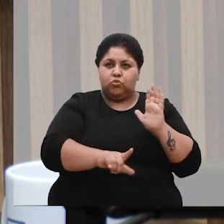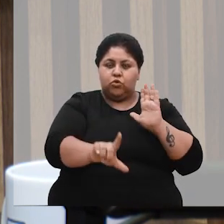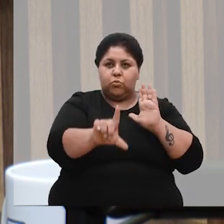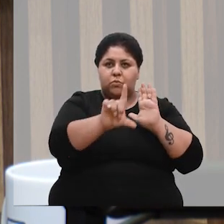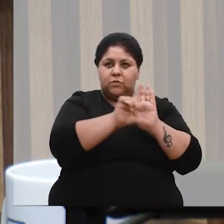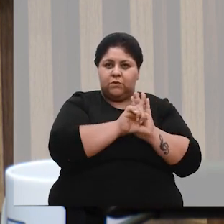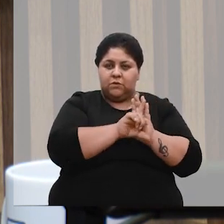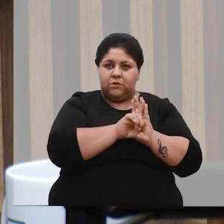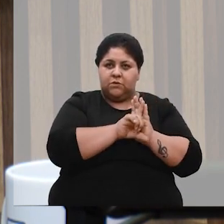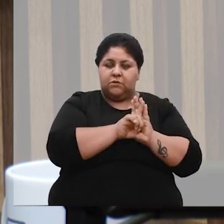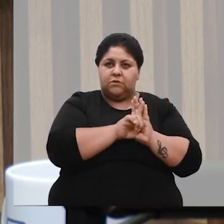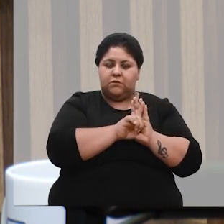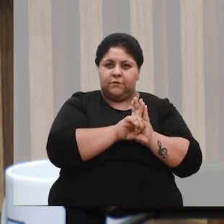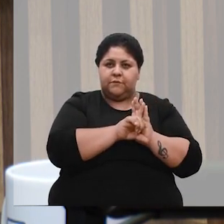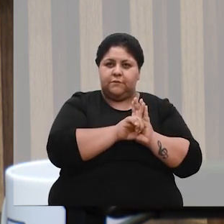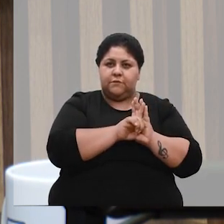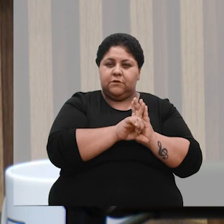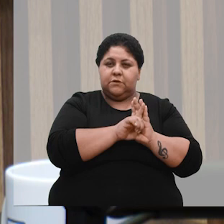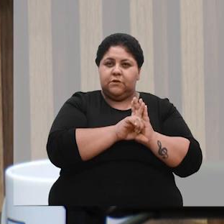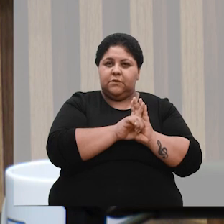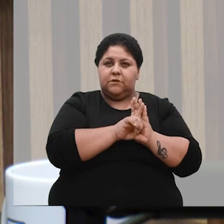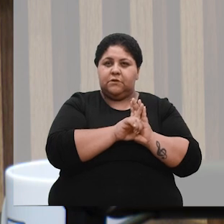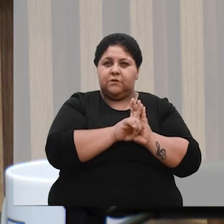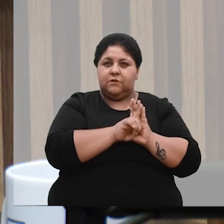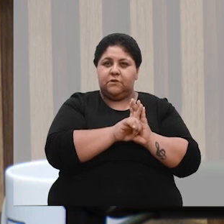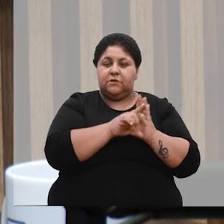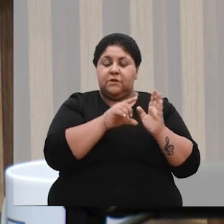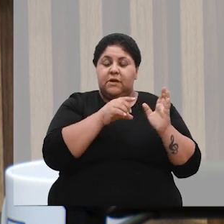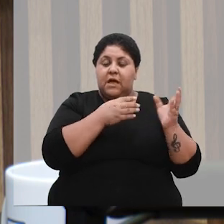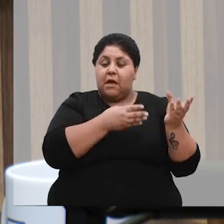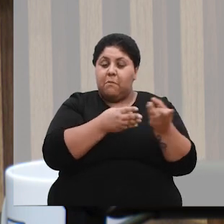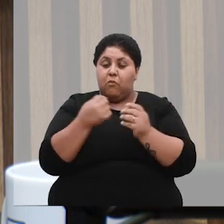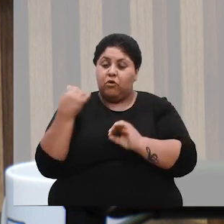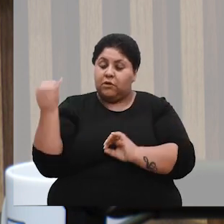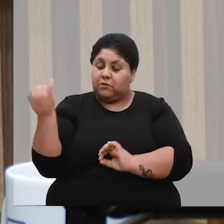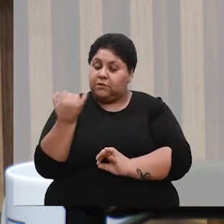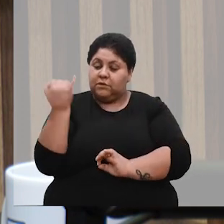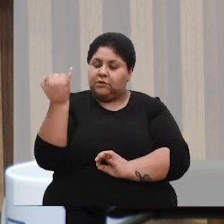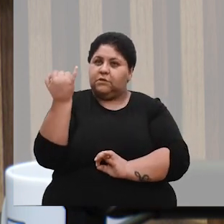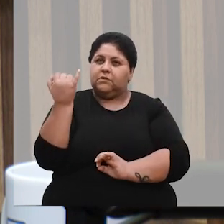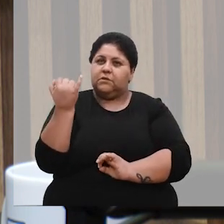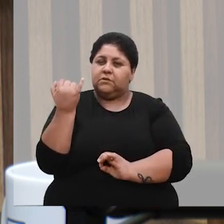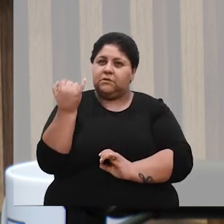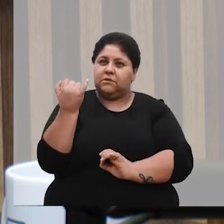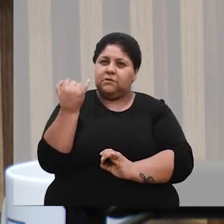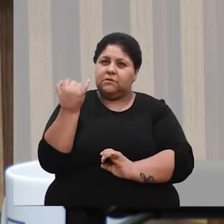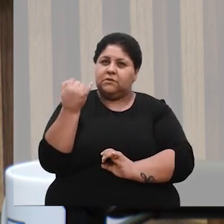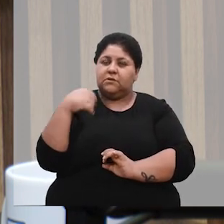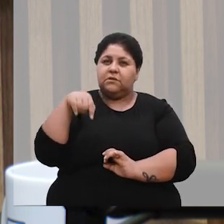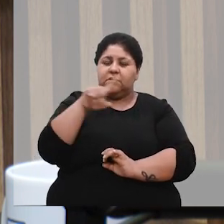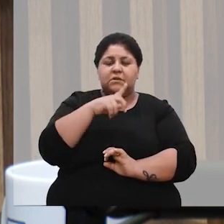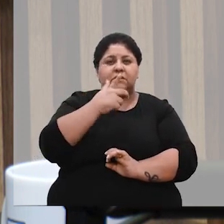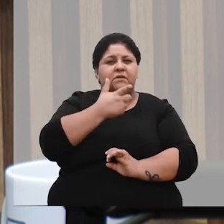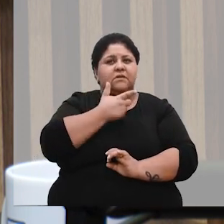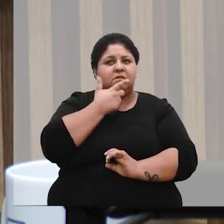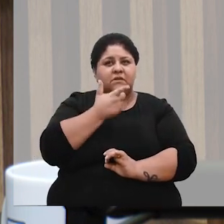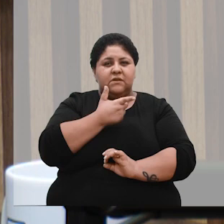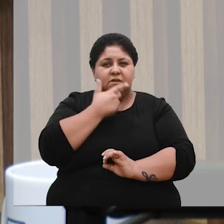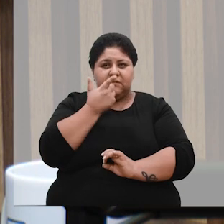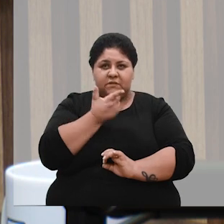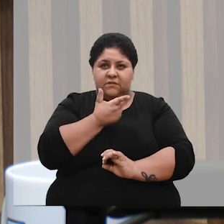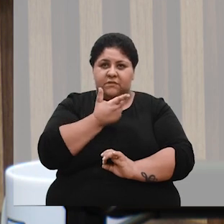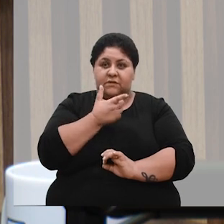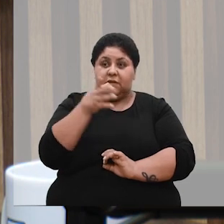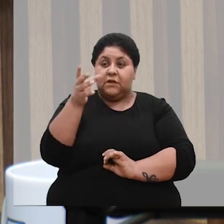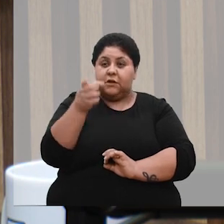só daquilo que está legislado, né, apesar de a gente ter esses 2 pontos, é muito viável, porque é uma coisa humana, né, a gente